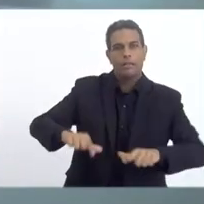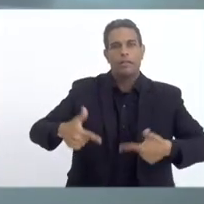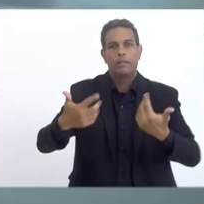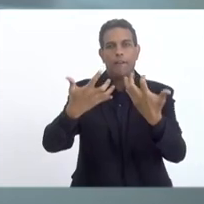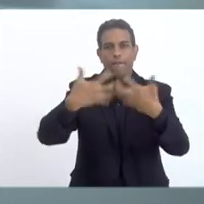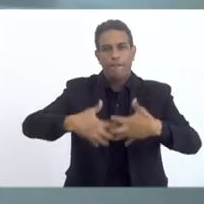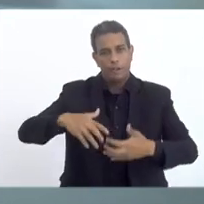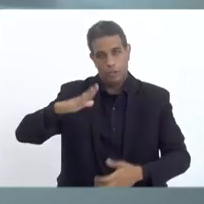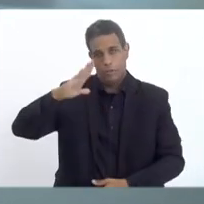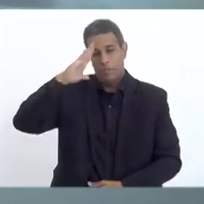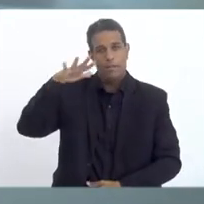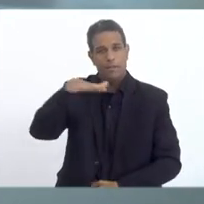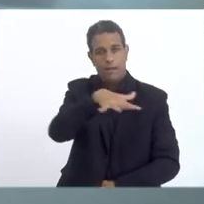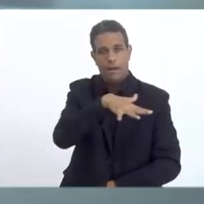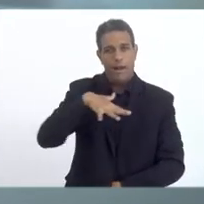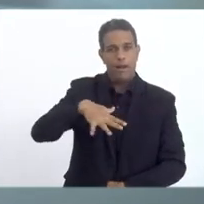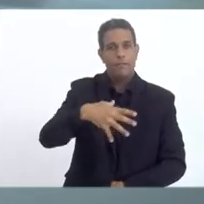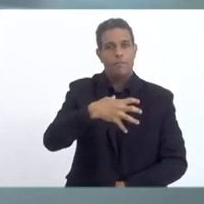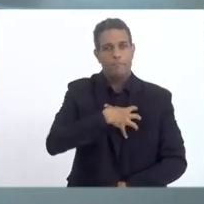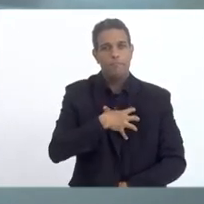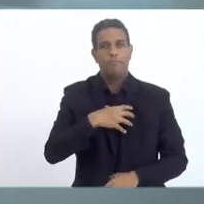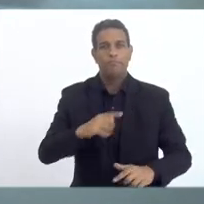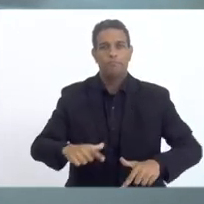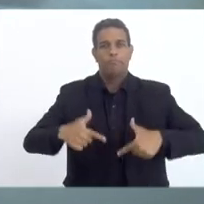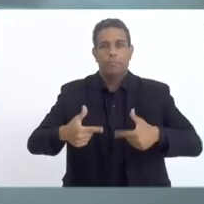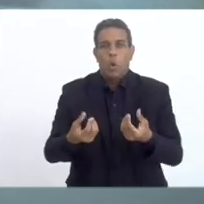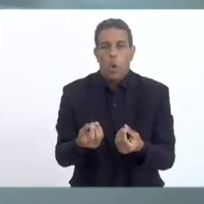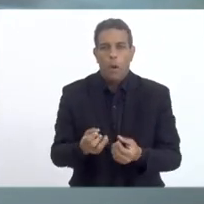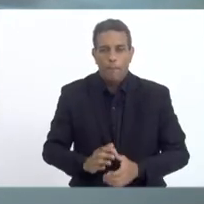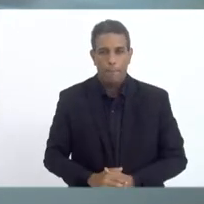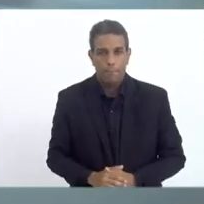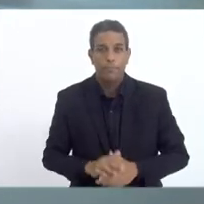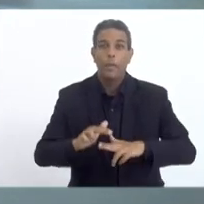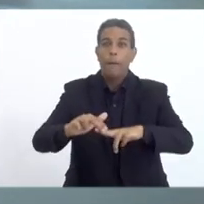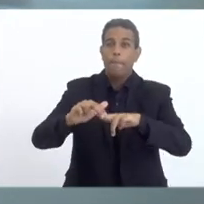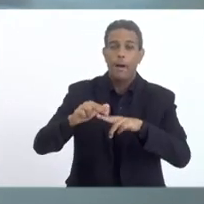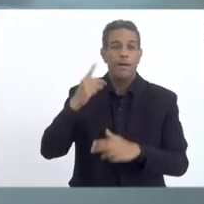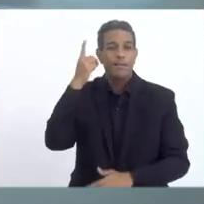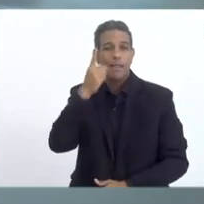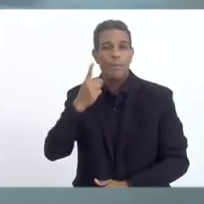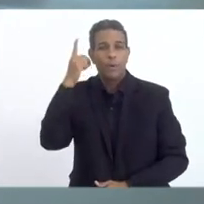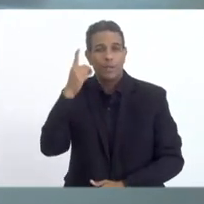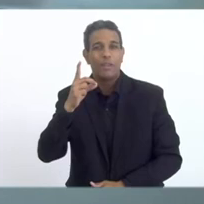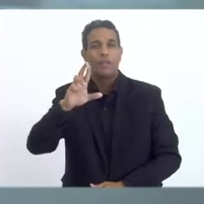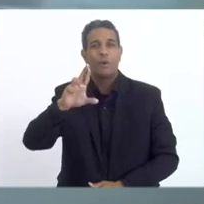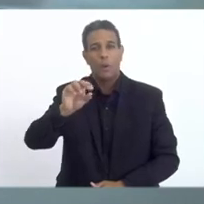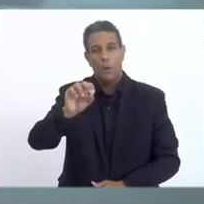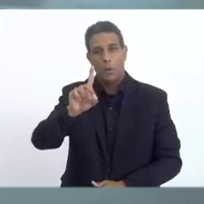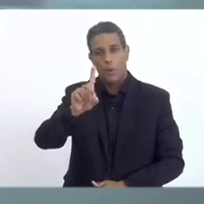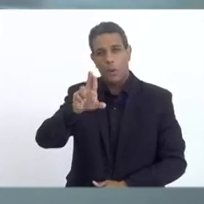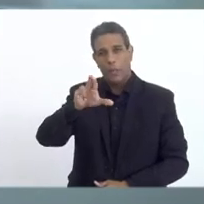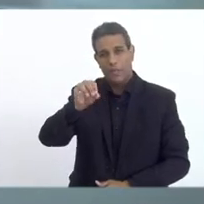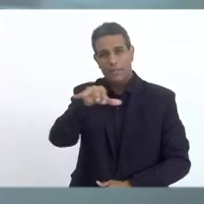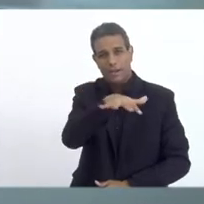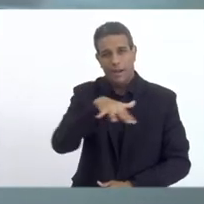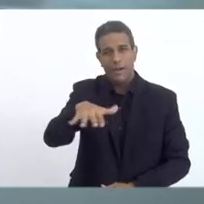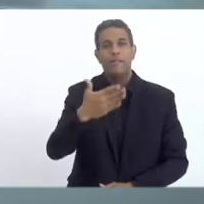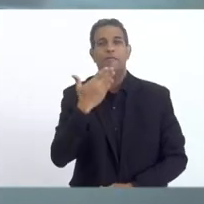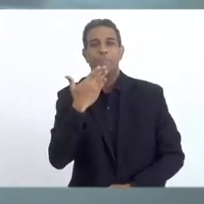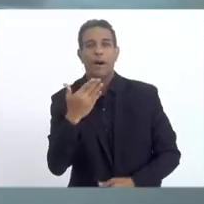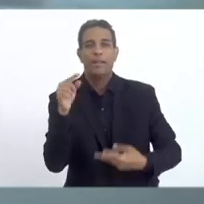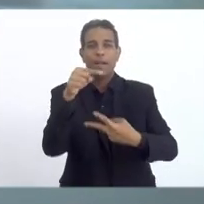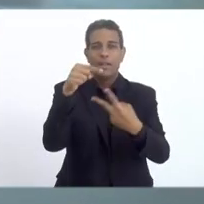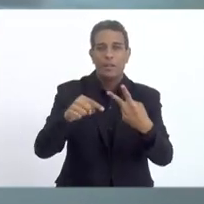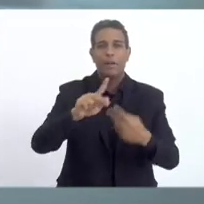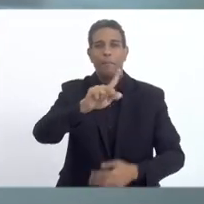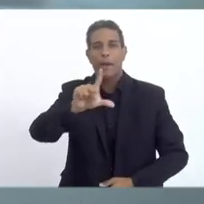funções fundamentais para o funcionamento do Estado. Então, é por isso, deputado Rodrigo Amorim, que nós pedimos para que os dois